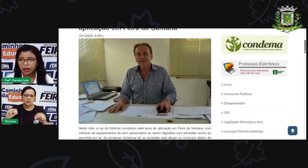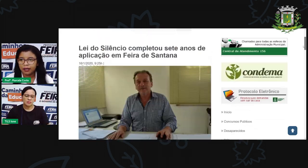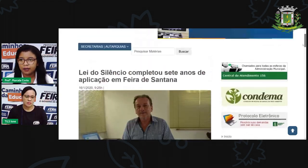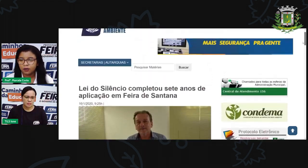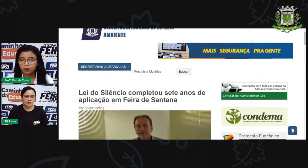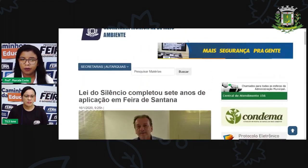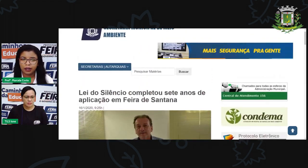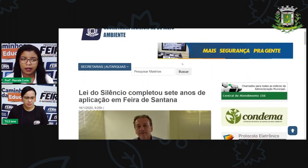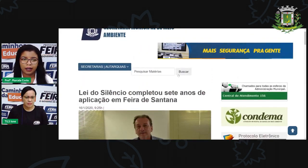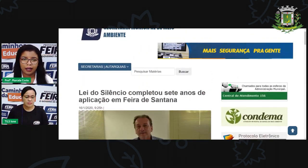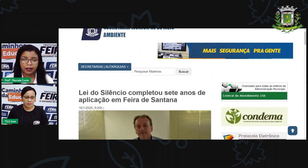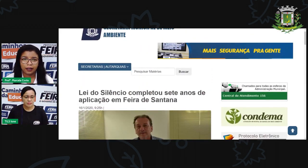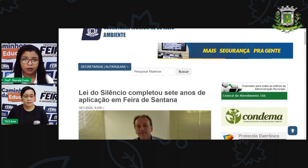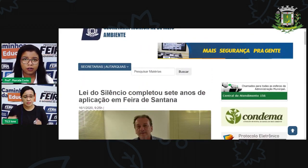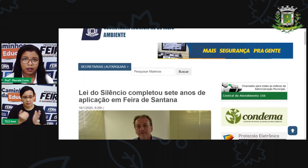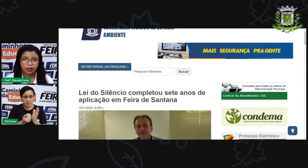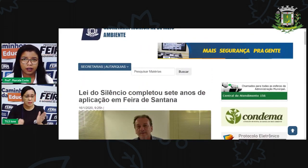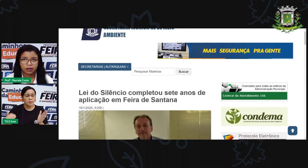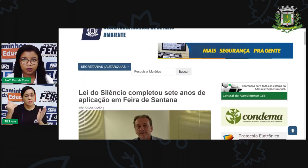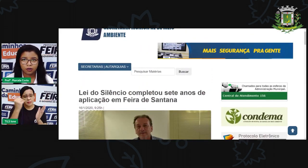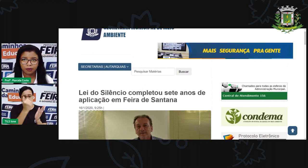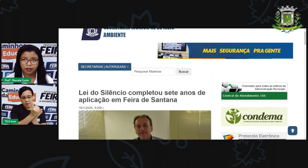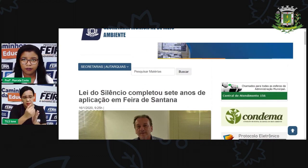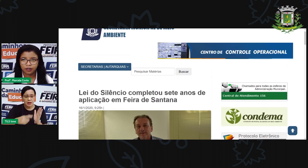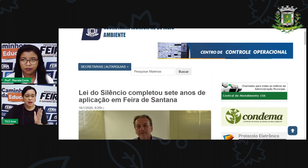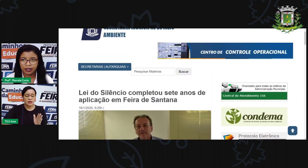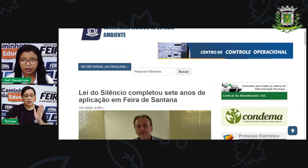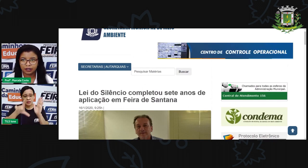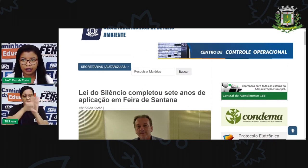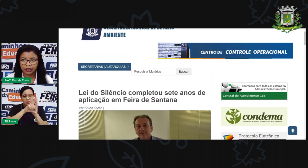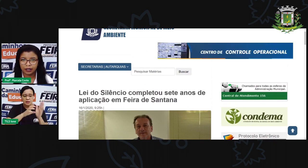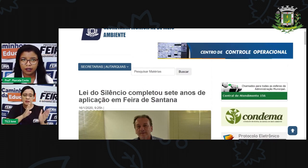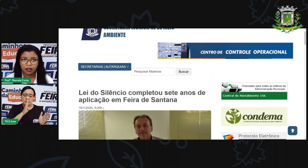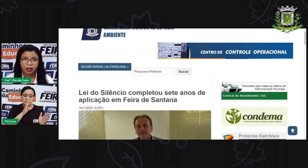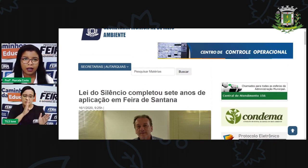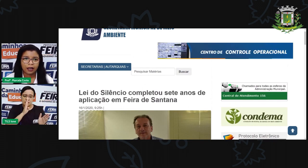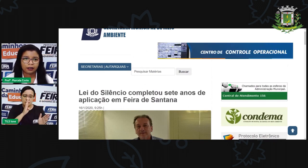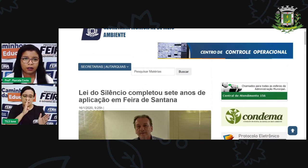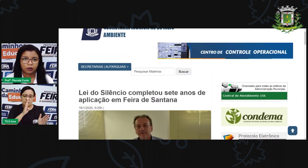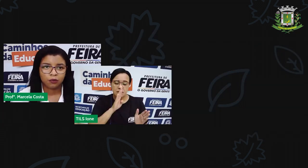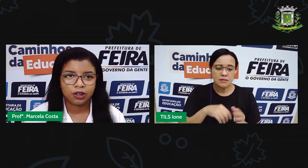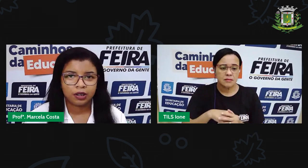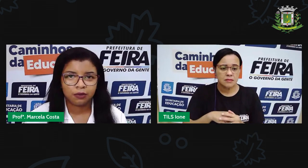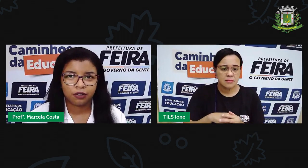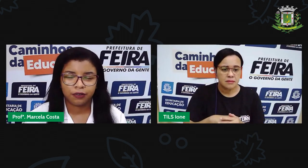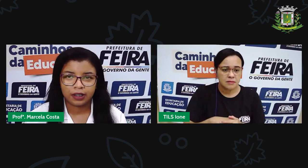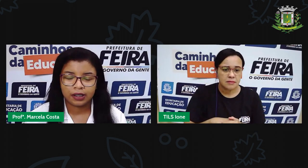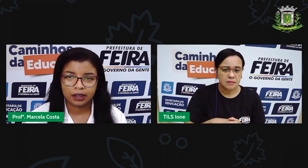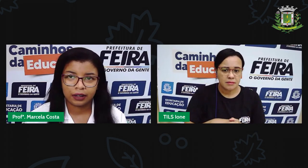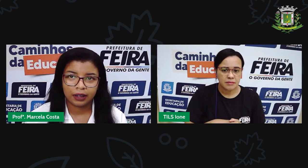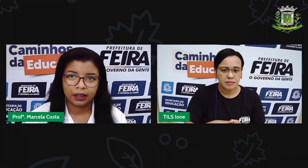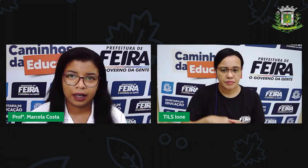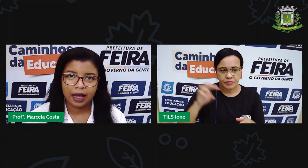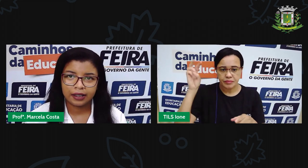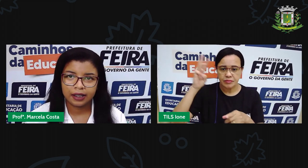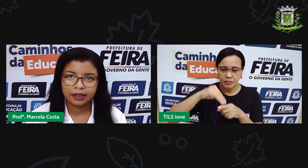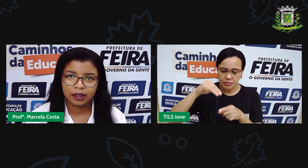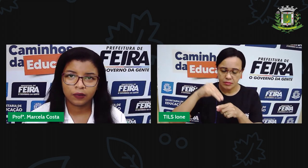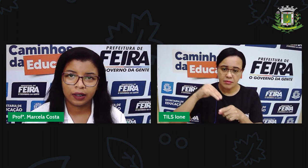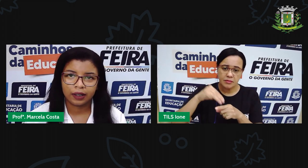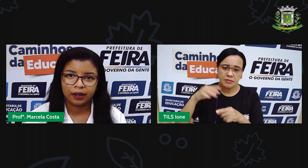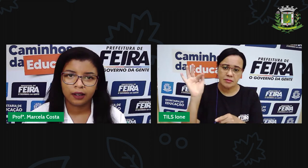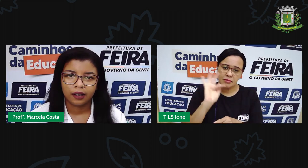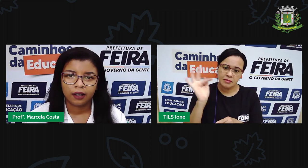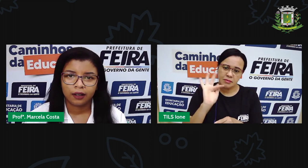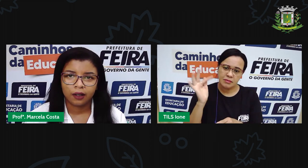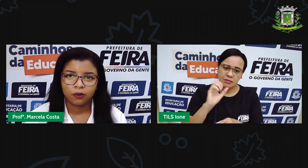lendo mais sobre a lei do silêncio, sobre a efetividade dela, no município de Feira de Santana,